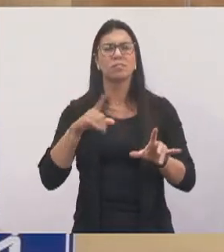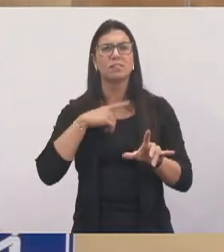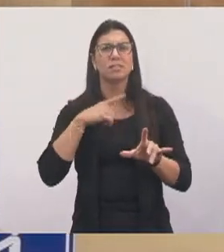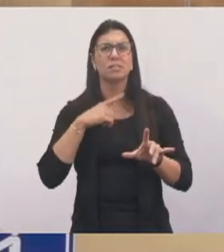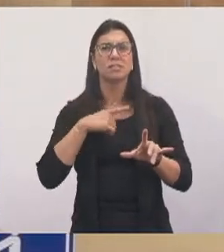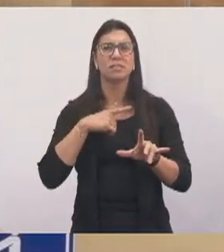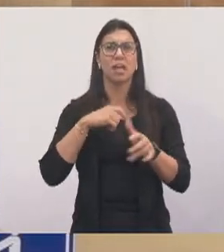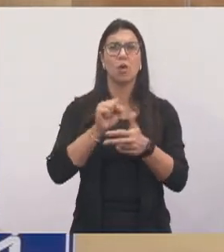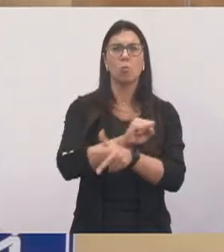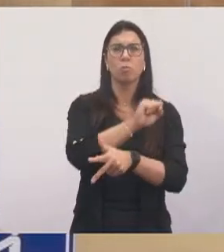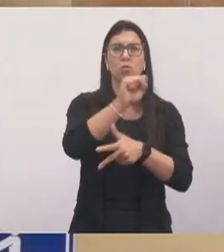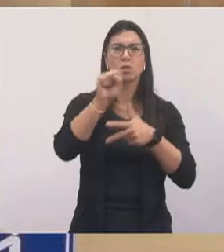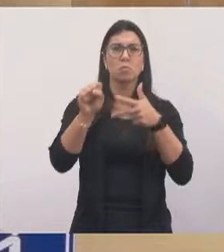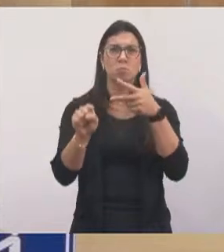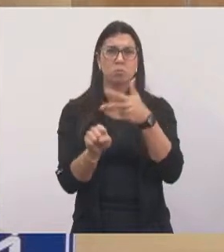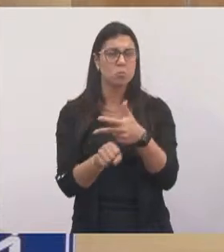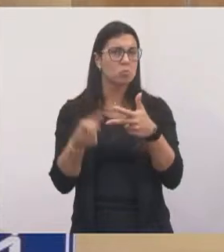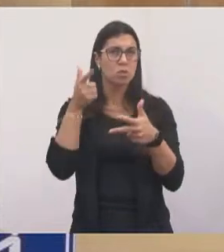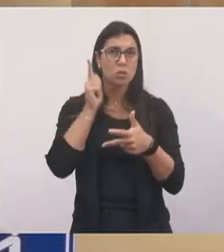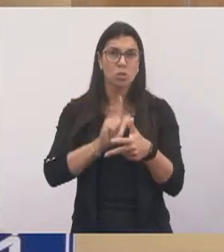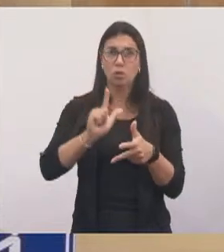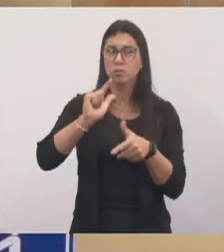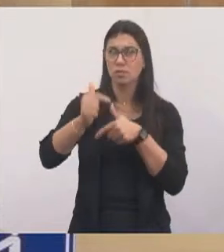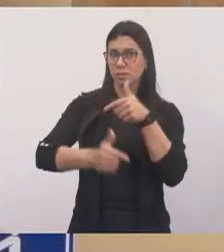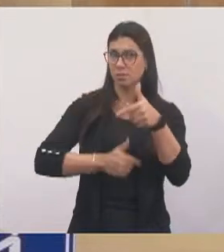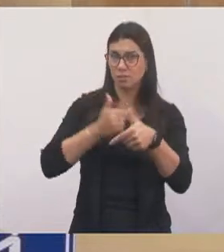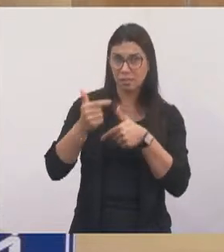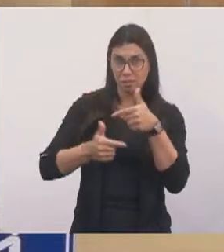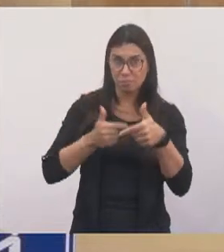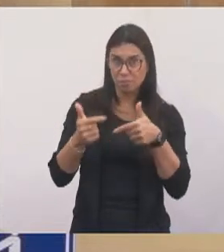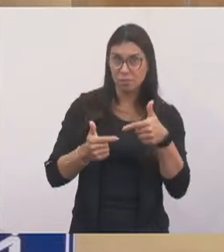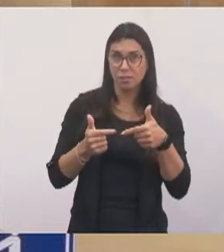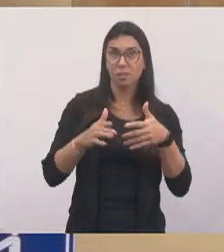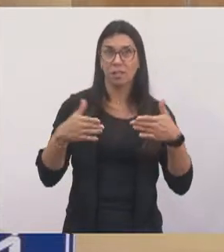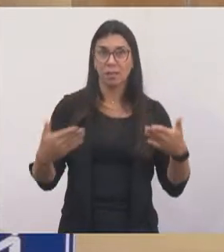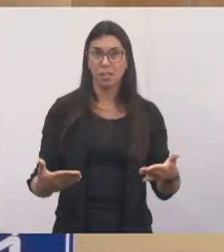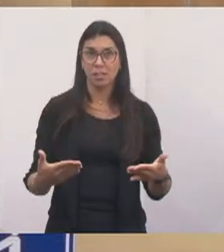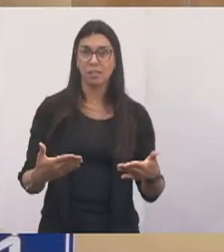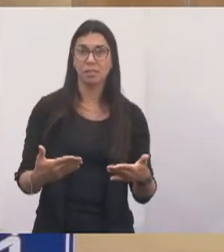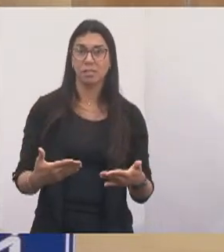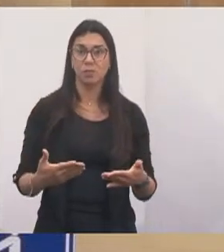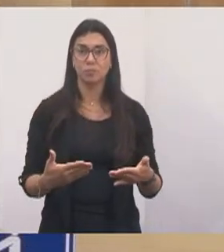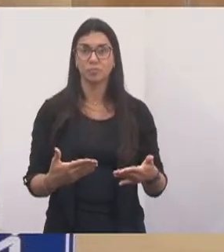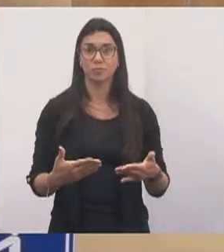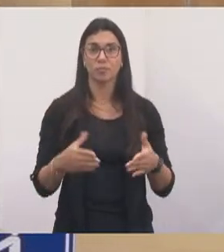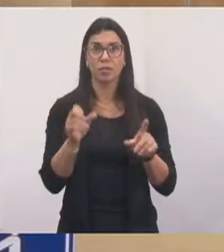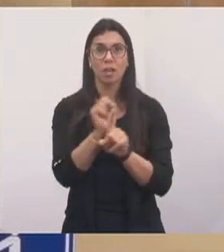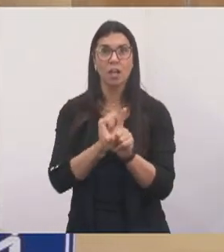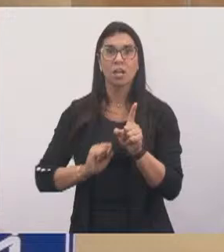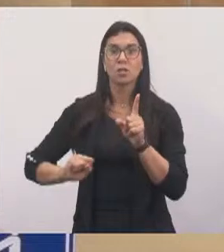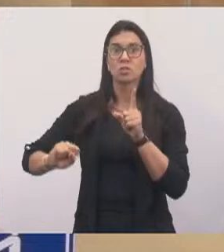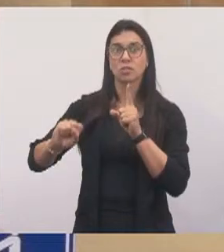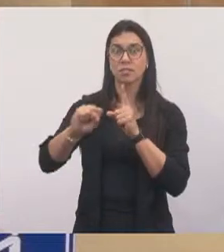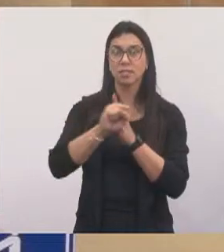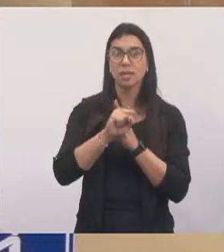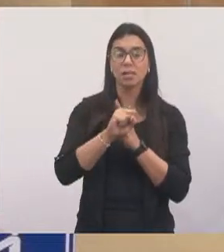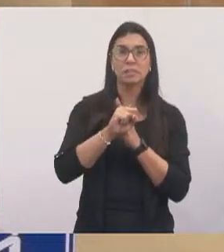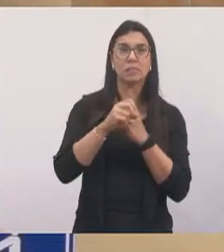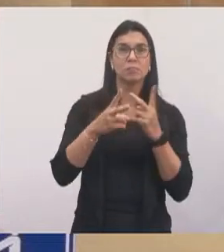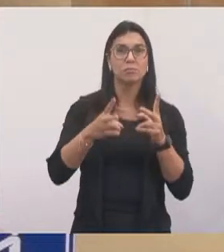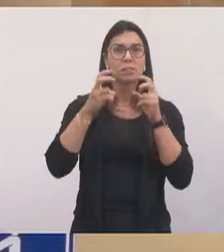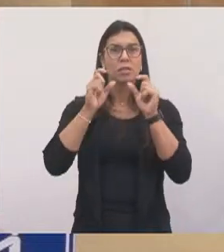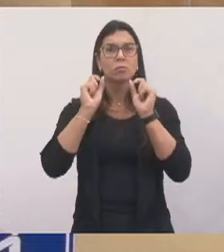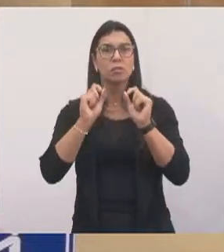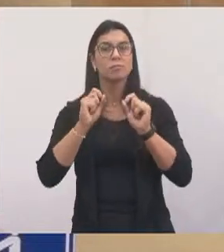poder público não consegue fazer um serviço, a sociedade se dá conta que ela tem que